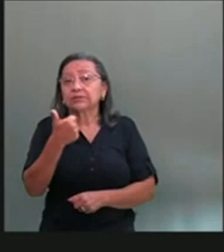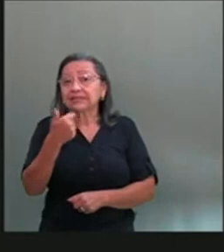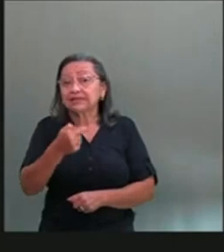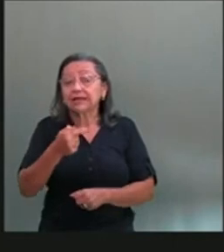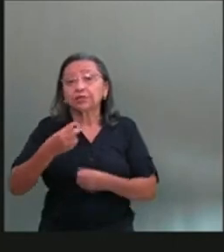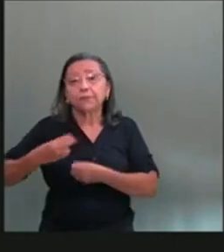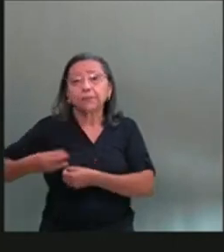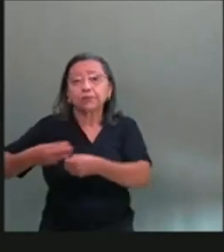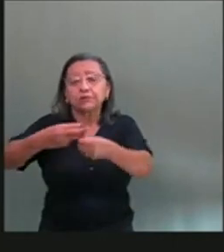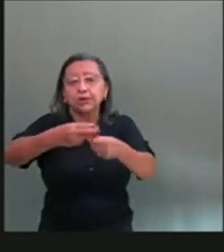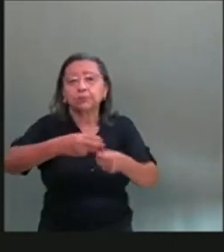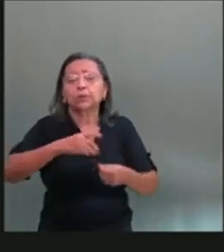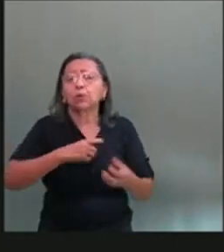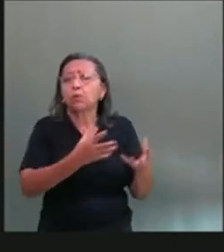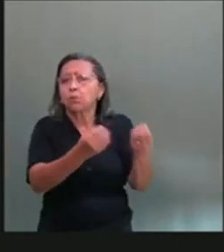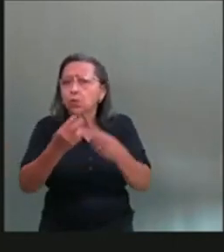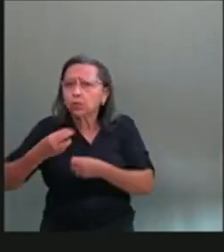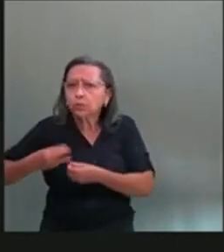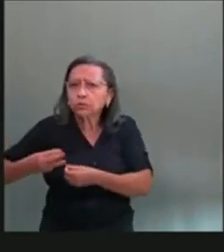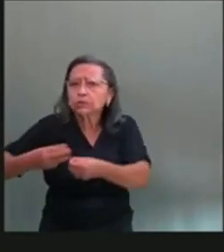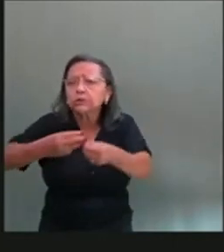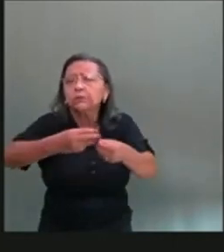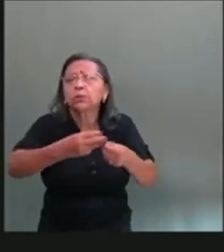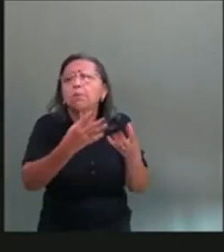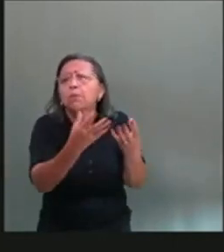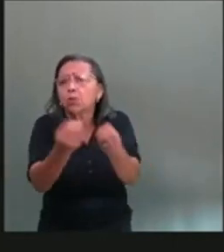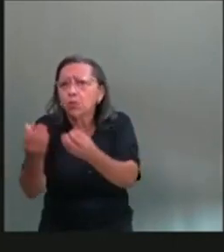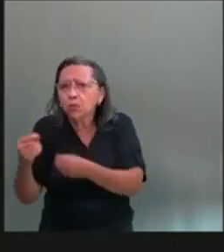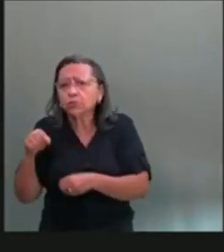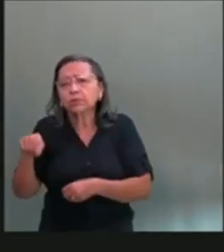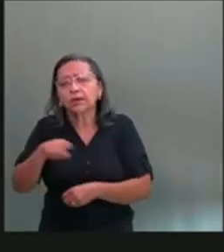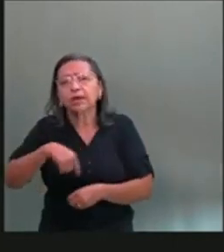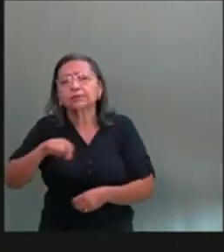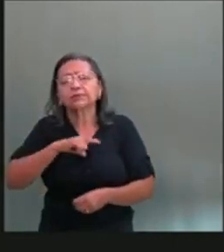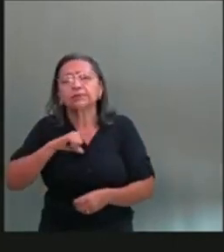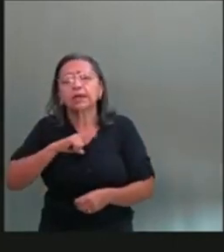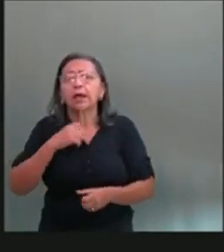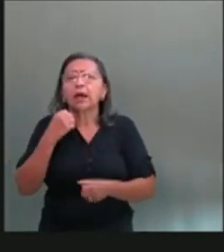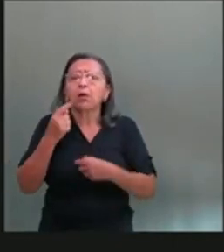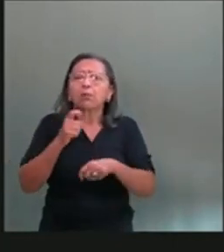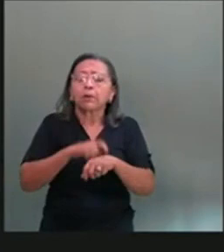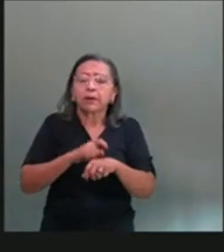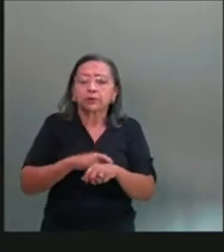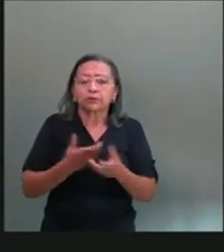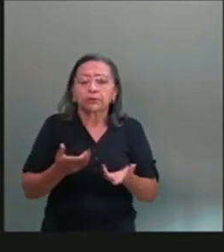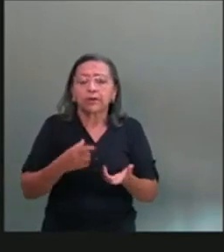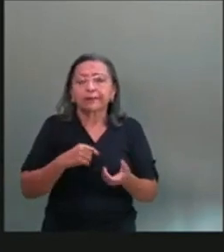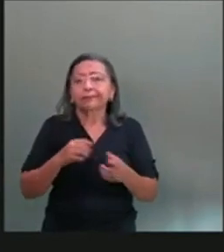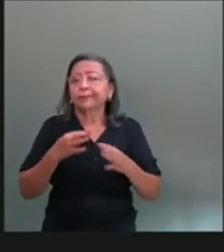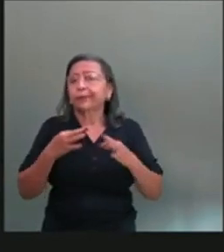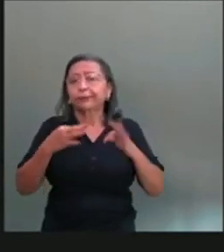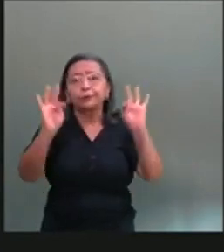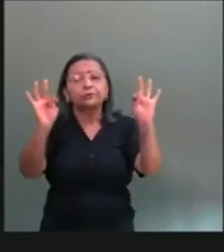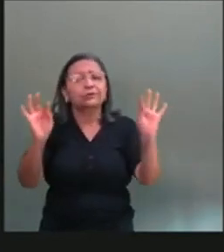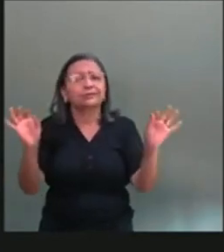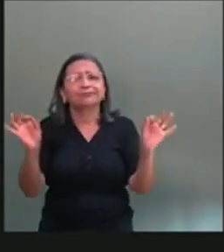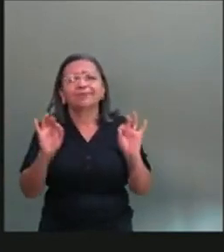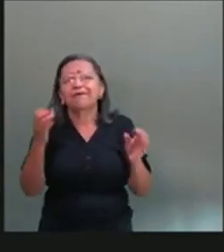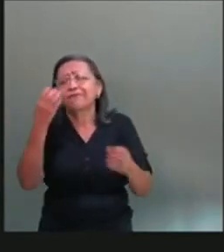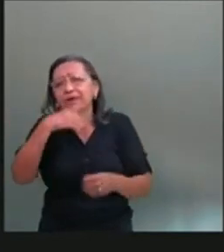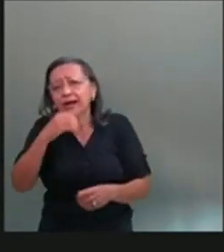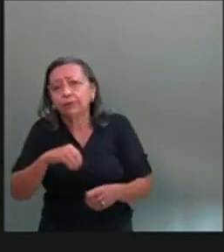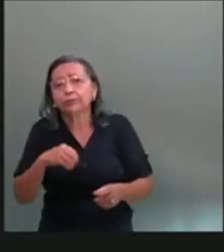Maranhão, então são muitos municípios e muitos deles, inclusive, ainda em situação, do ponto de vista de tecnologia, muito defasada.